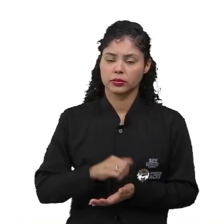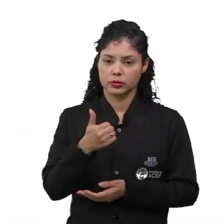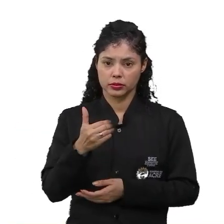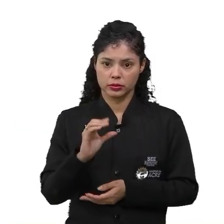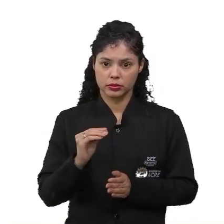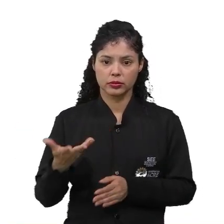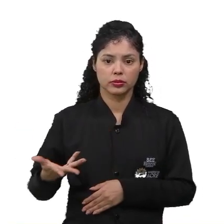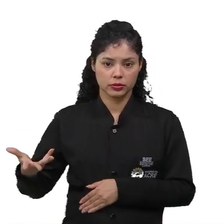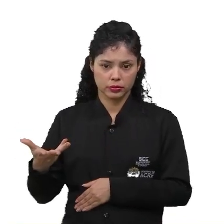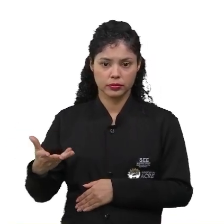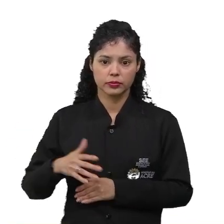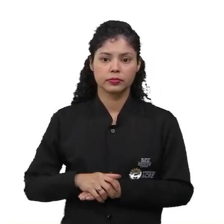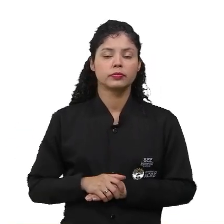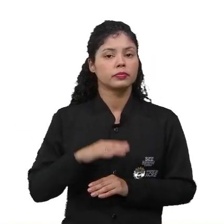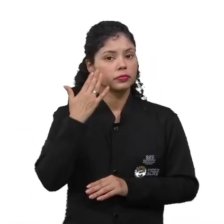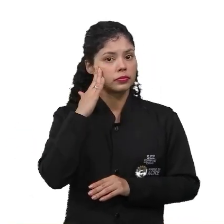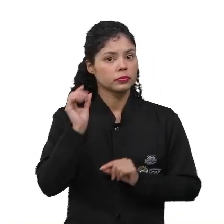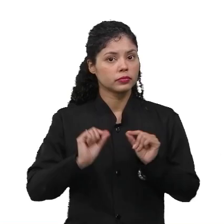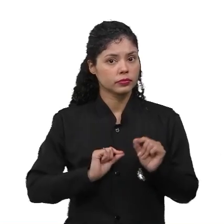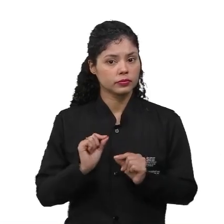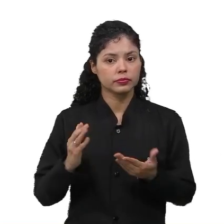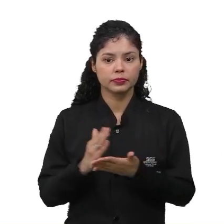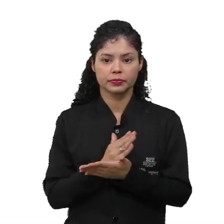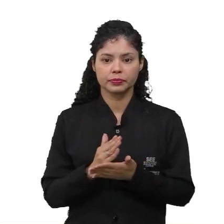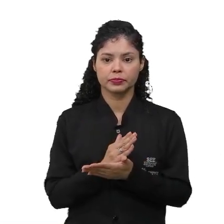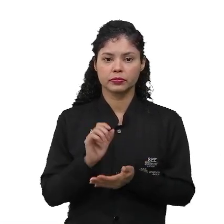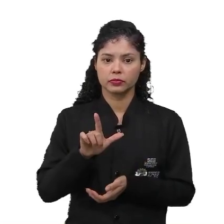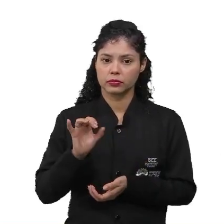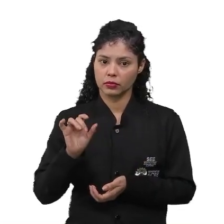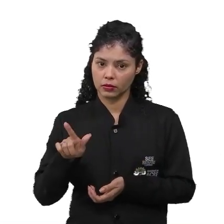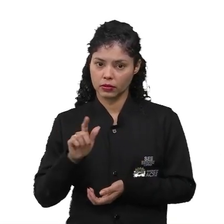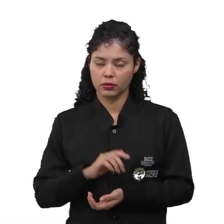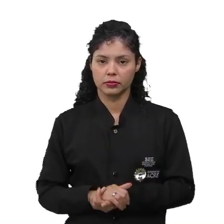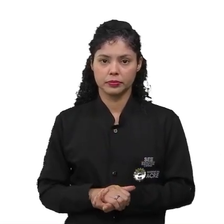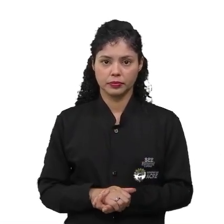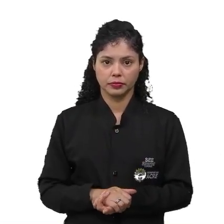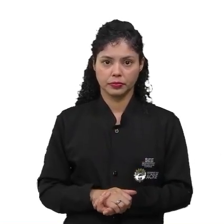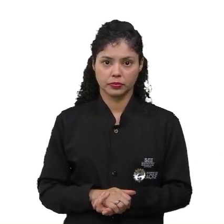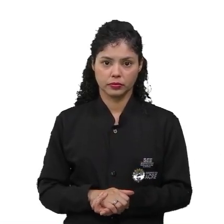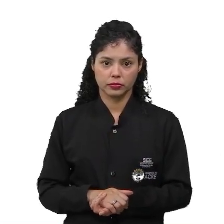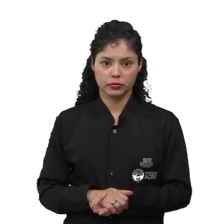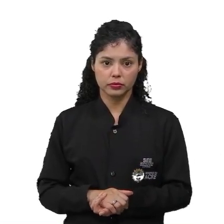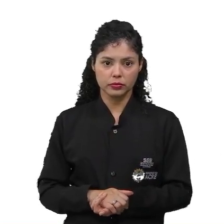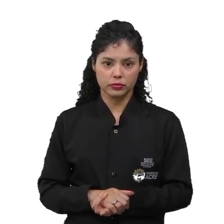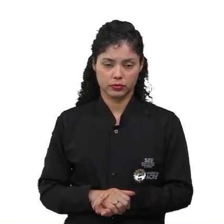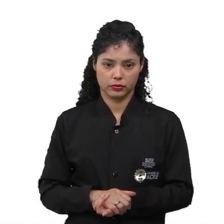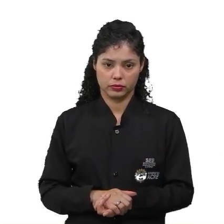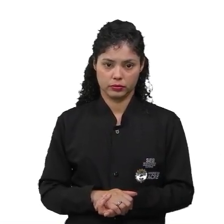10, vamos entender algumas propriedades dos logaritmos.